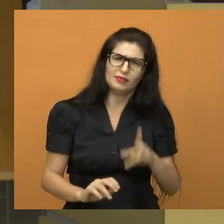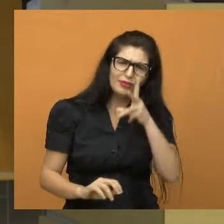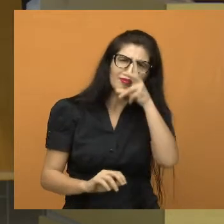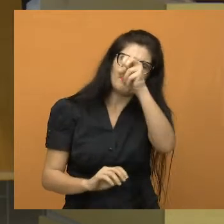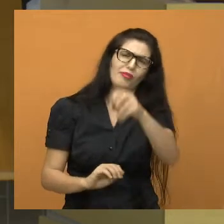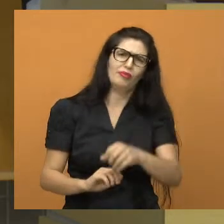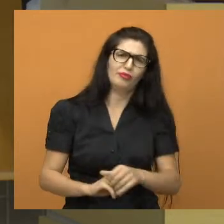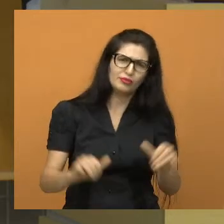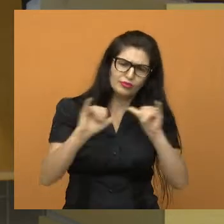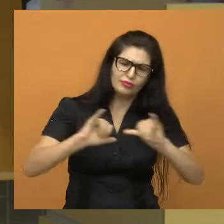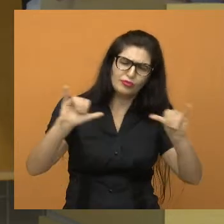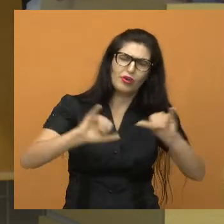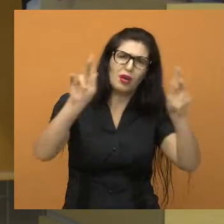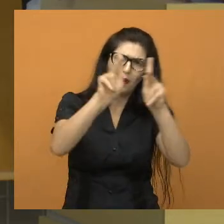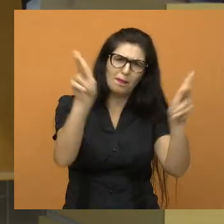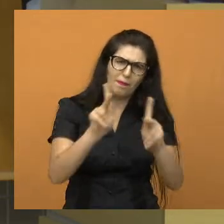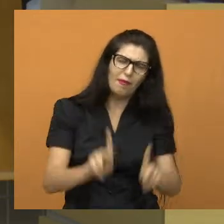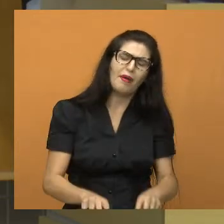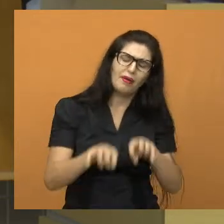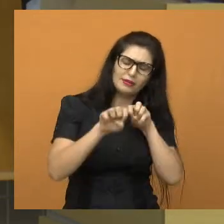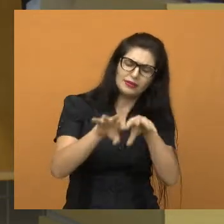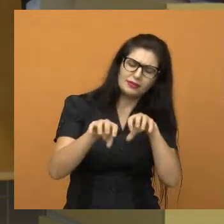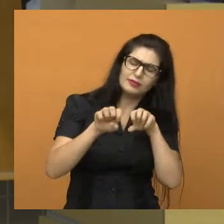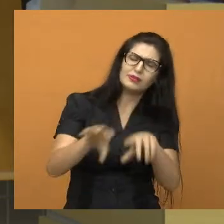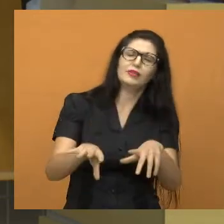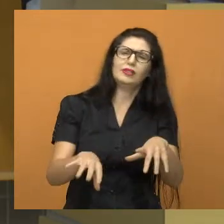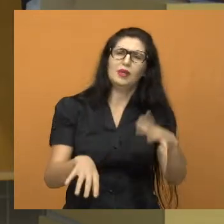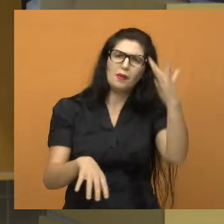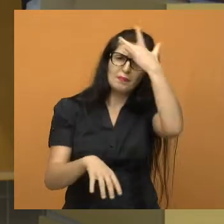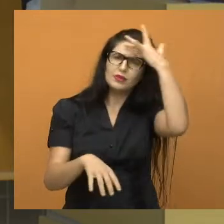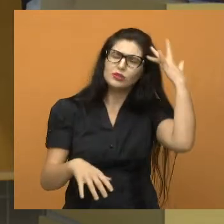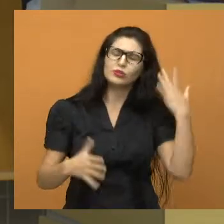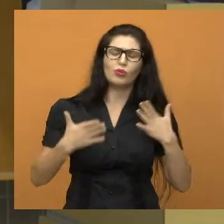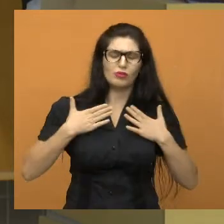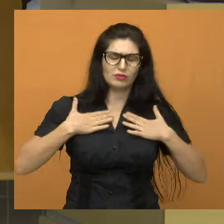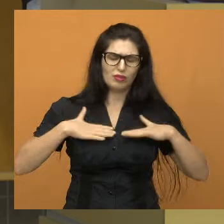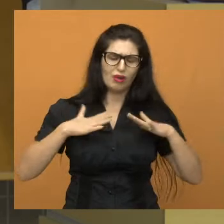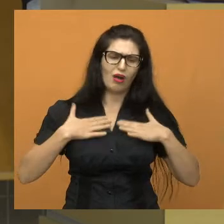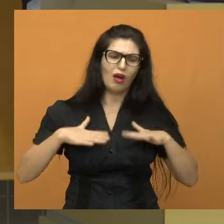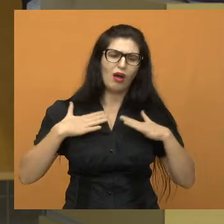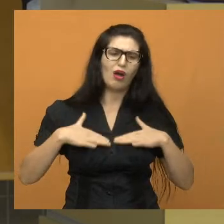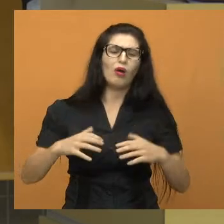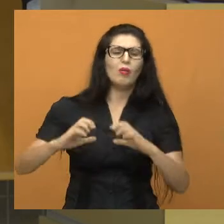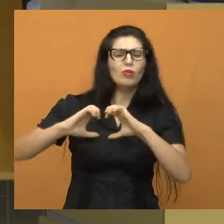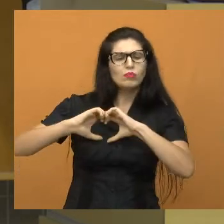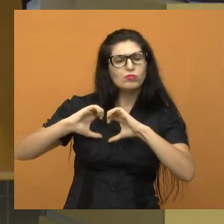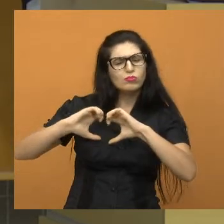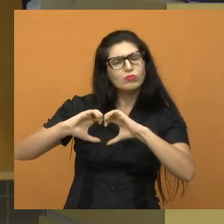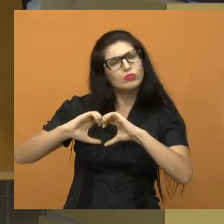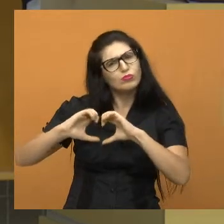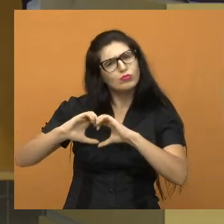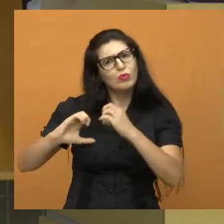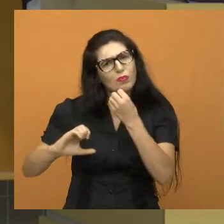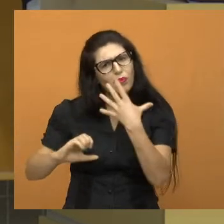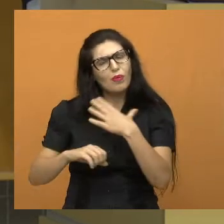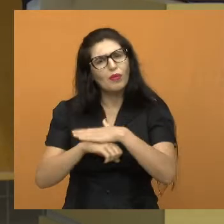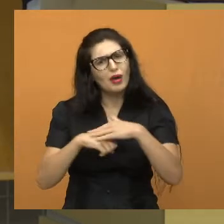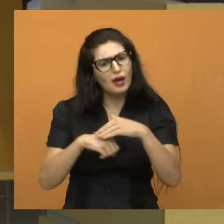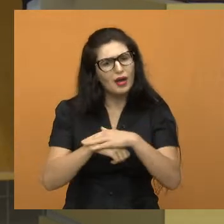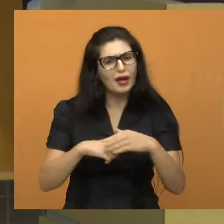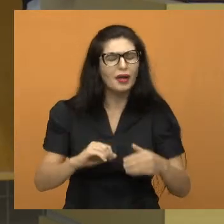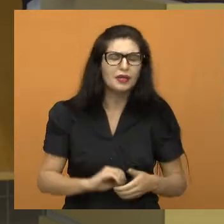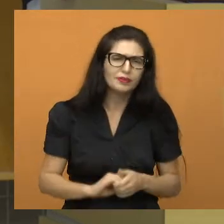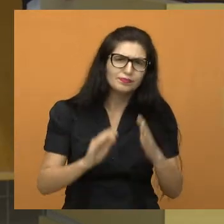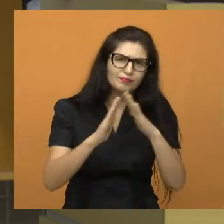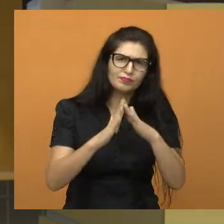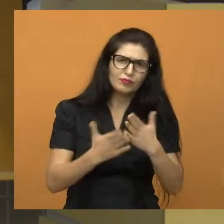E ela é muito educativa, né? Então, nós, enquanto escola confessional, nós costumamos